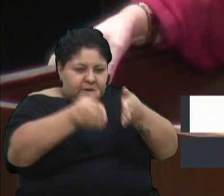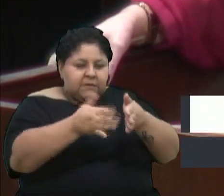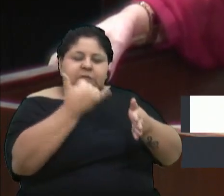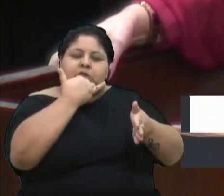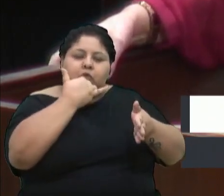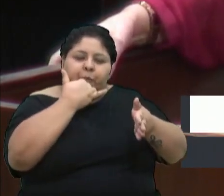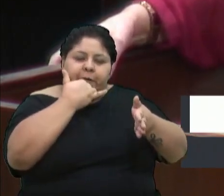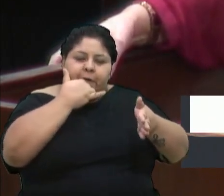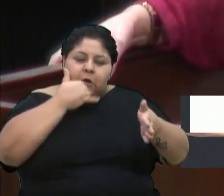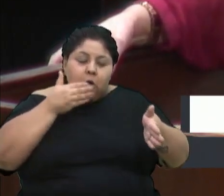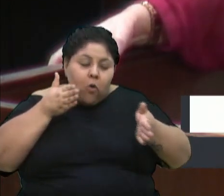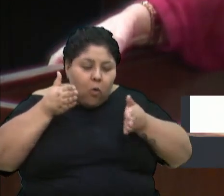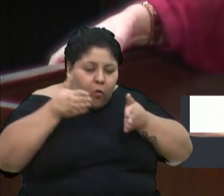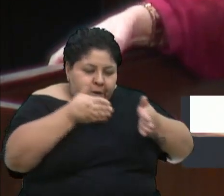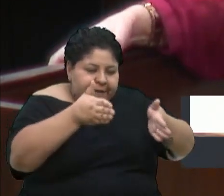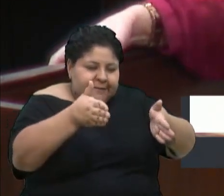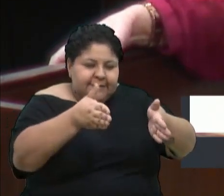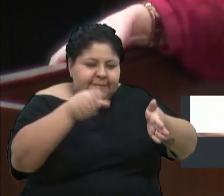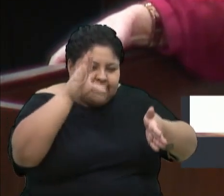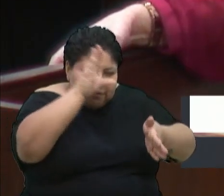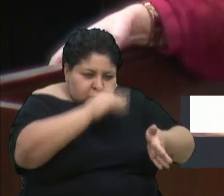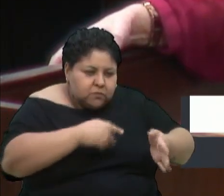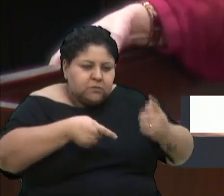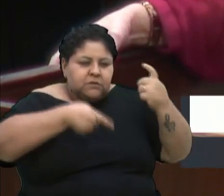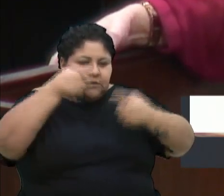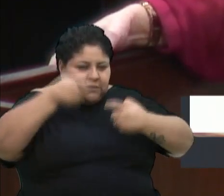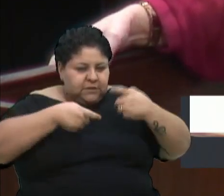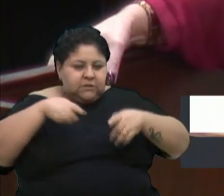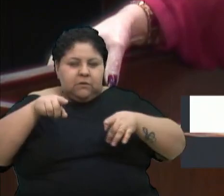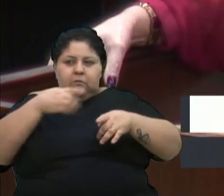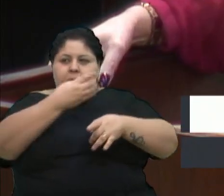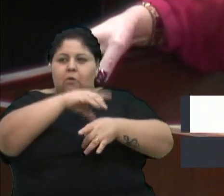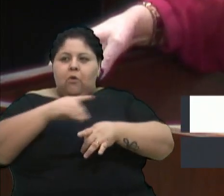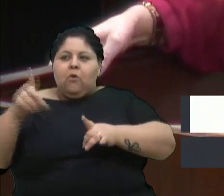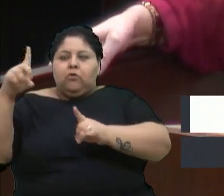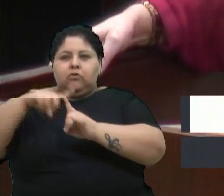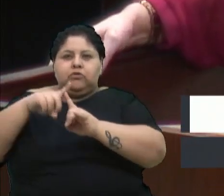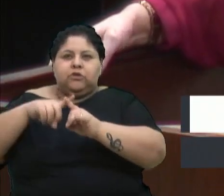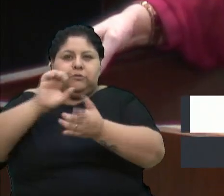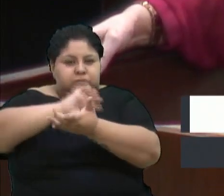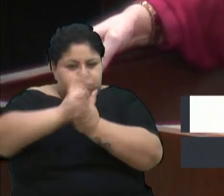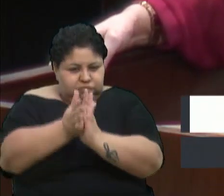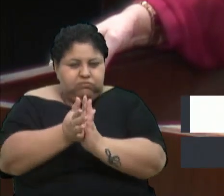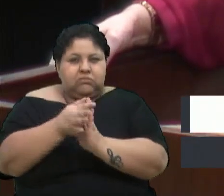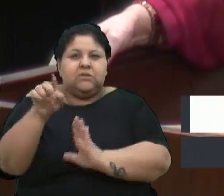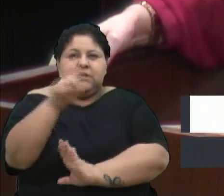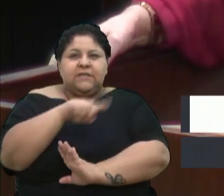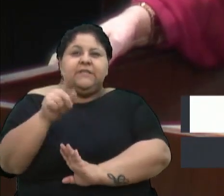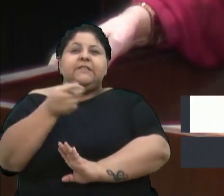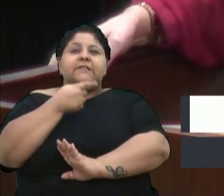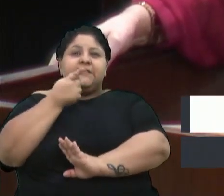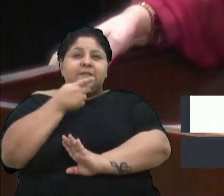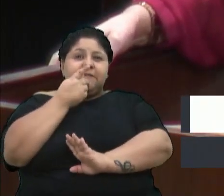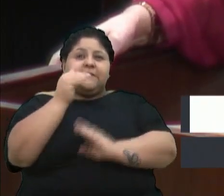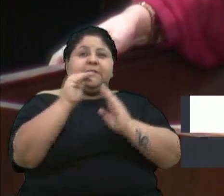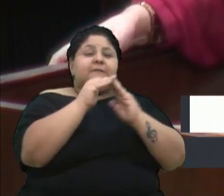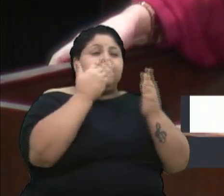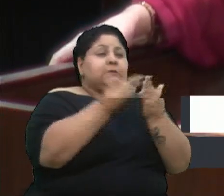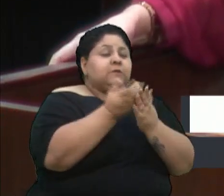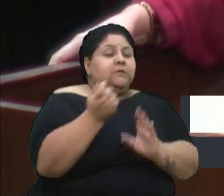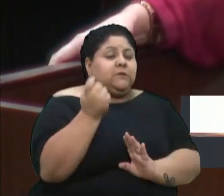tipos de discriminação e preconceito que existe na escola. E, às vezes, a gente fala aqui que a escola